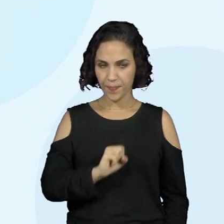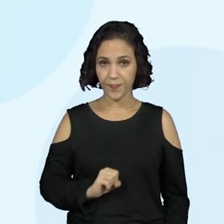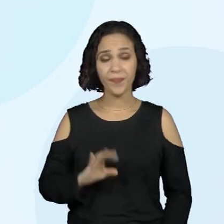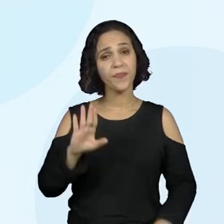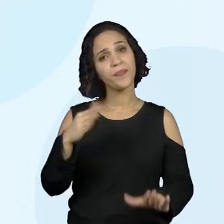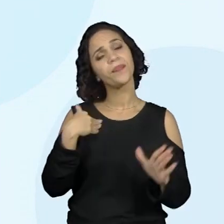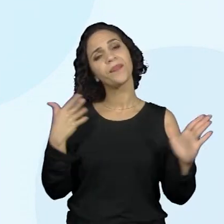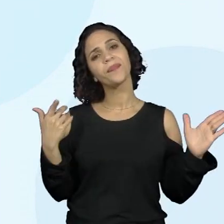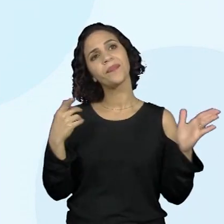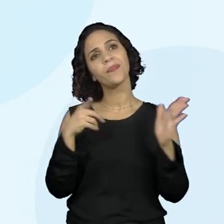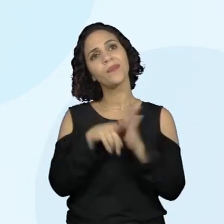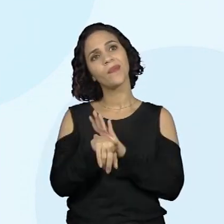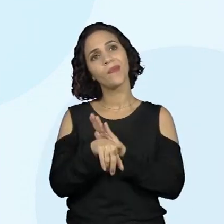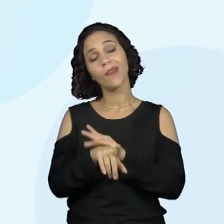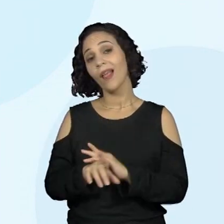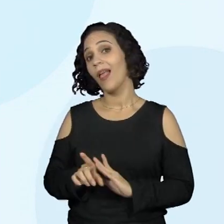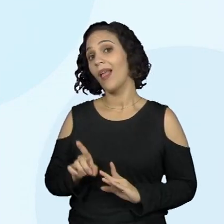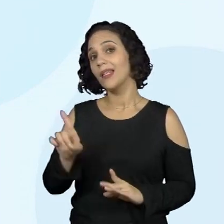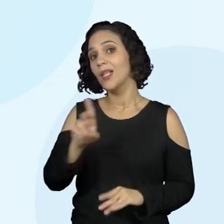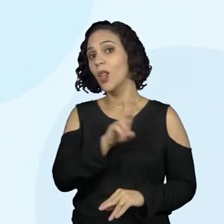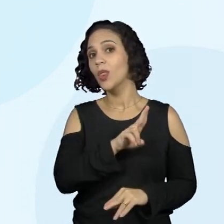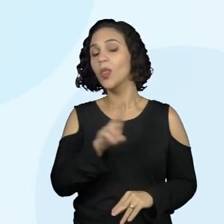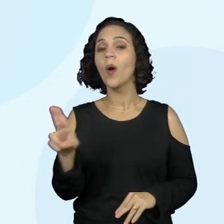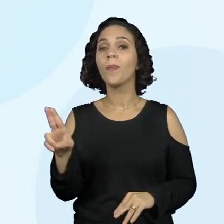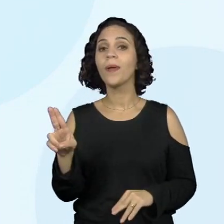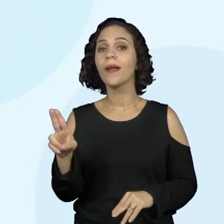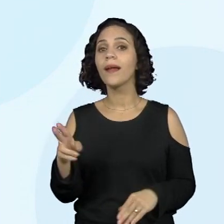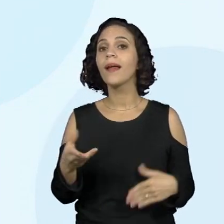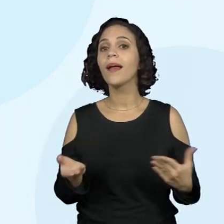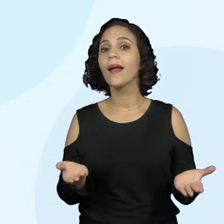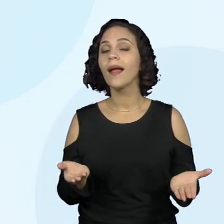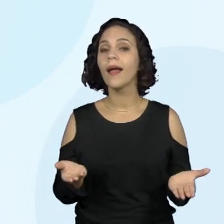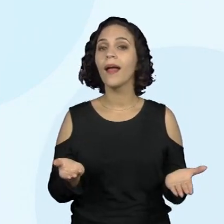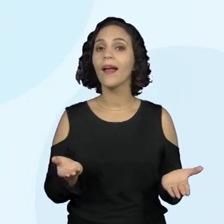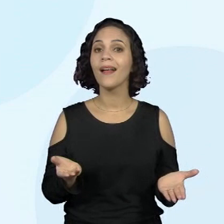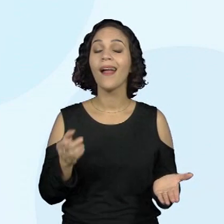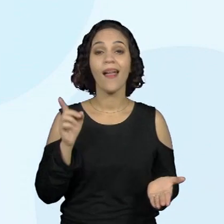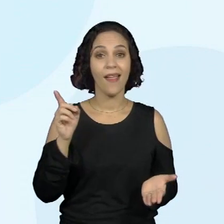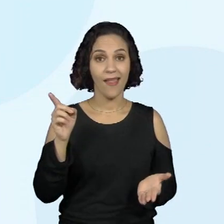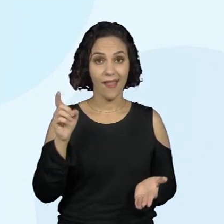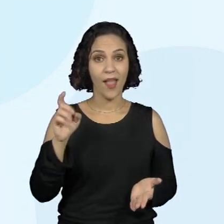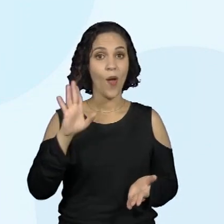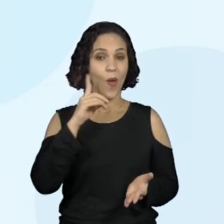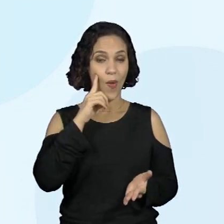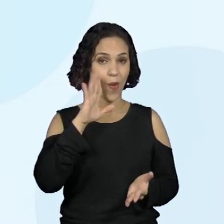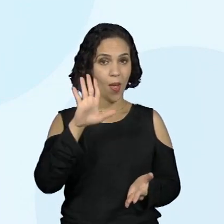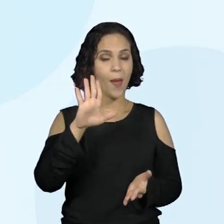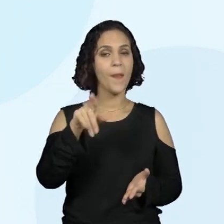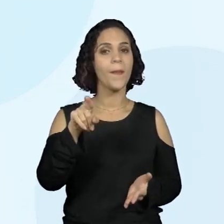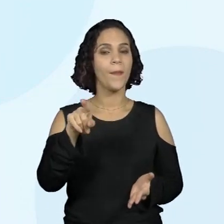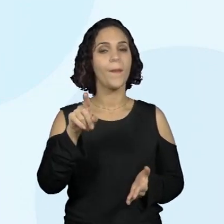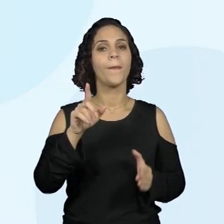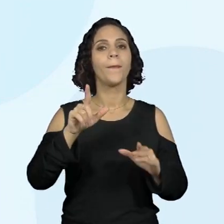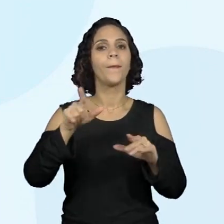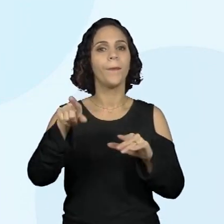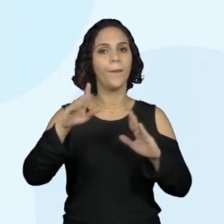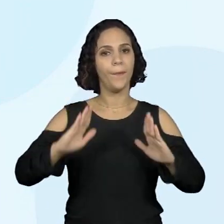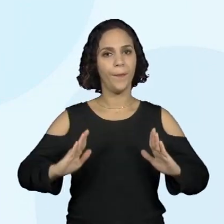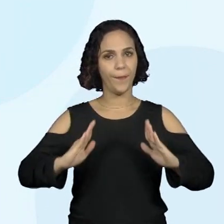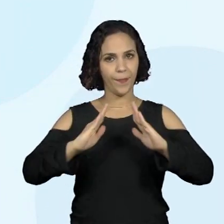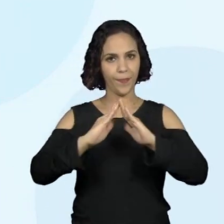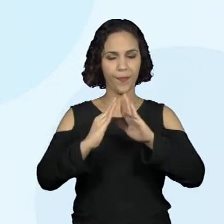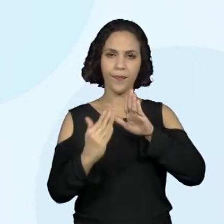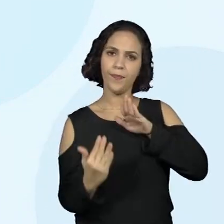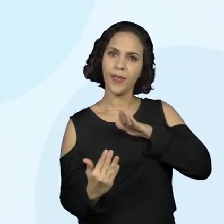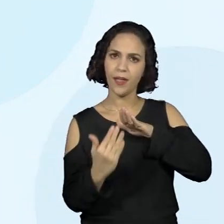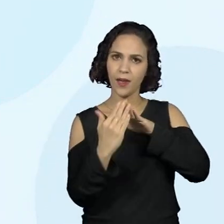é o nome desta pirâmide? Então, eu vou dizer que esta é uma pirâmide de base.